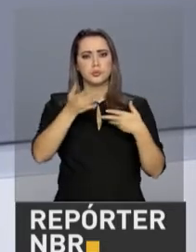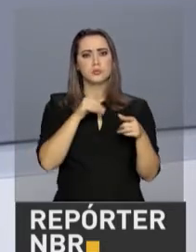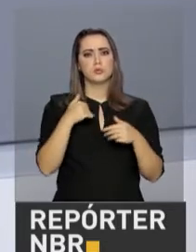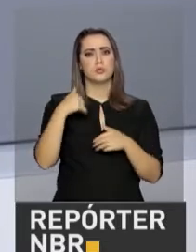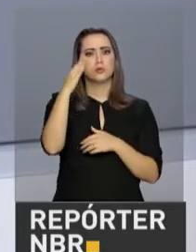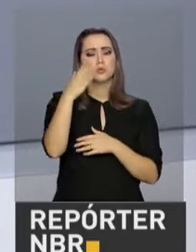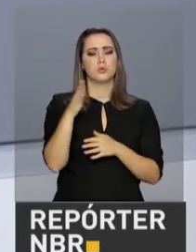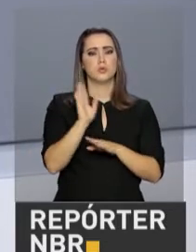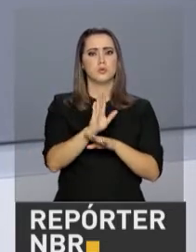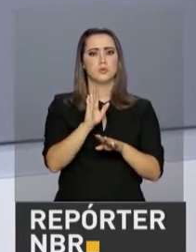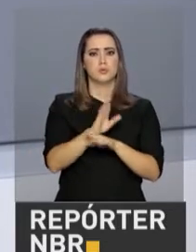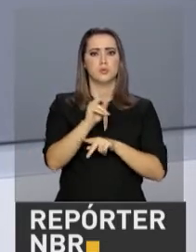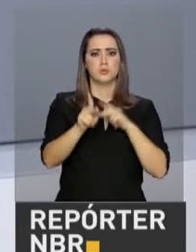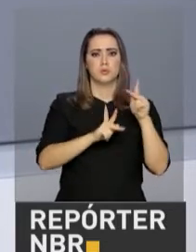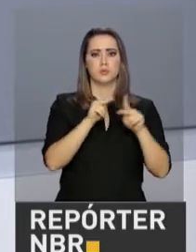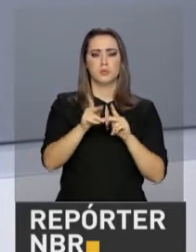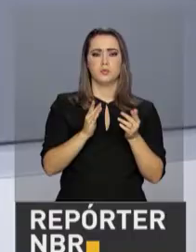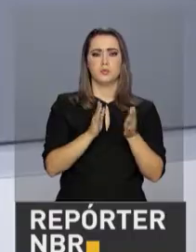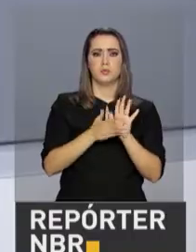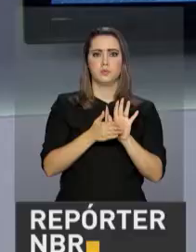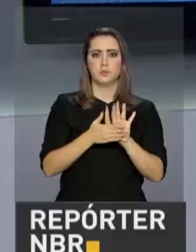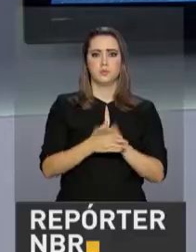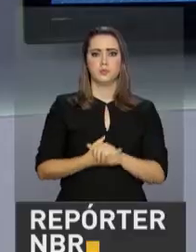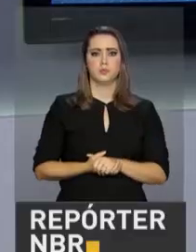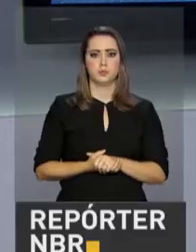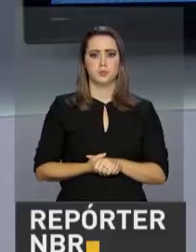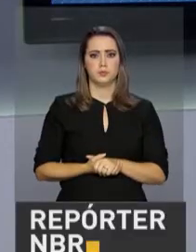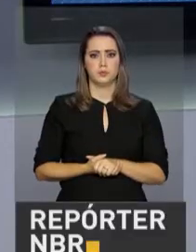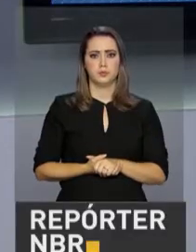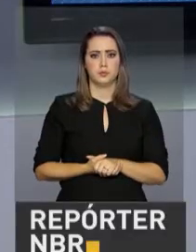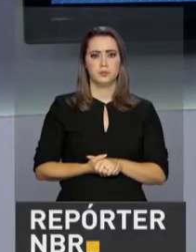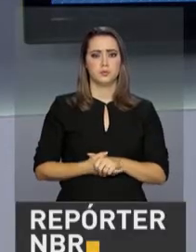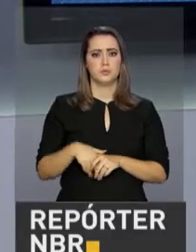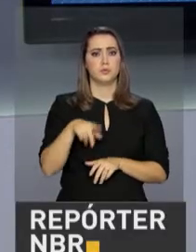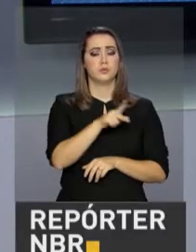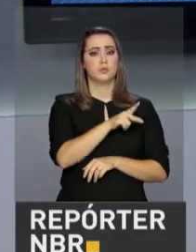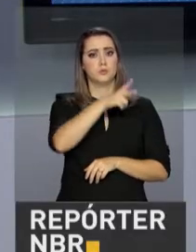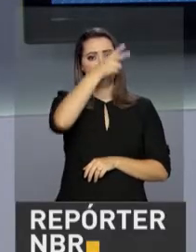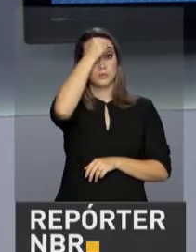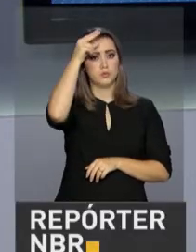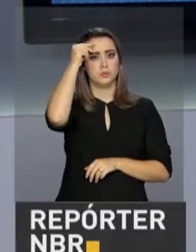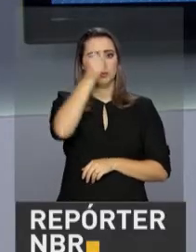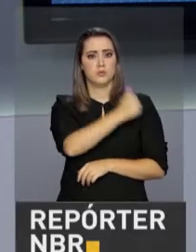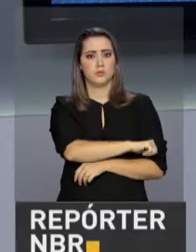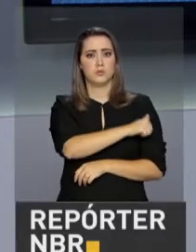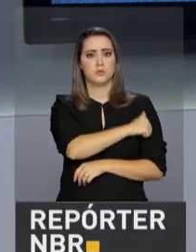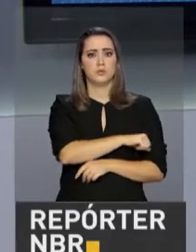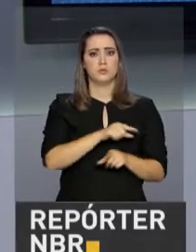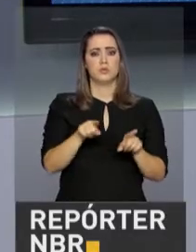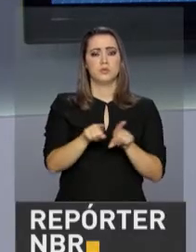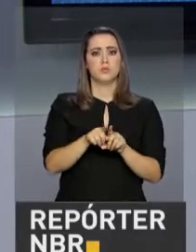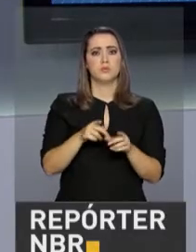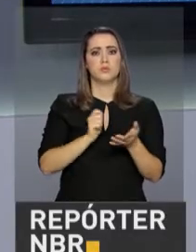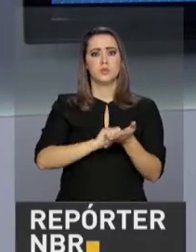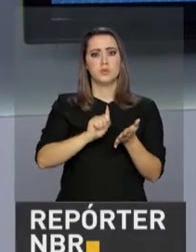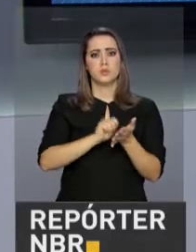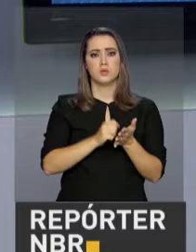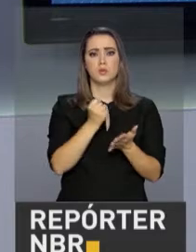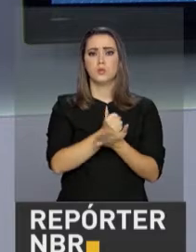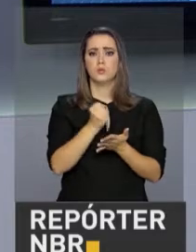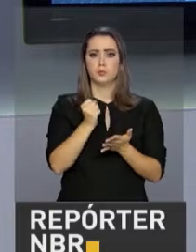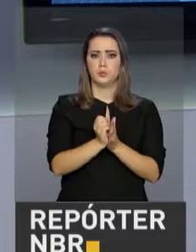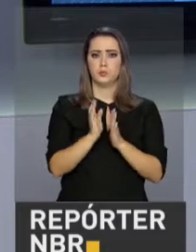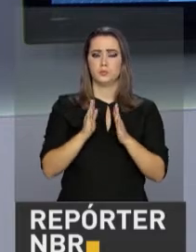e aumentar o apoio da população para a proposta. E o prefeito do Rio de Janeiro, Marcelo Crivella, assinou um contrato com a